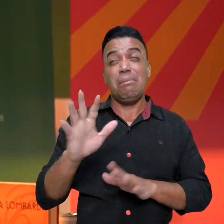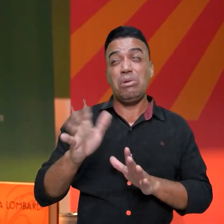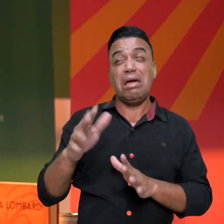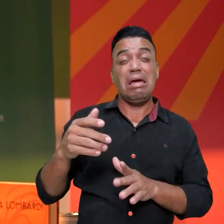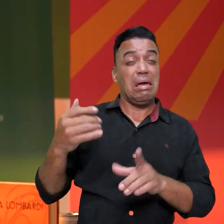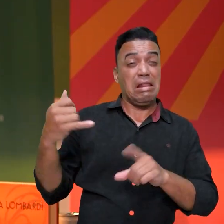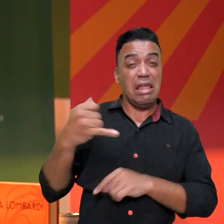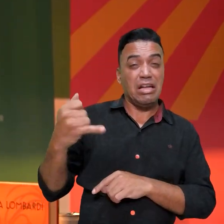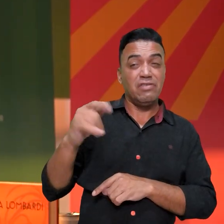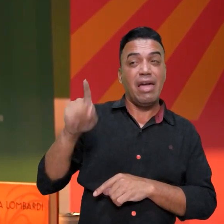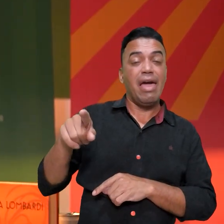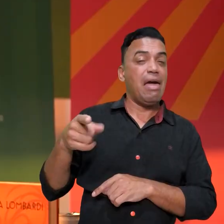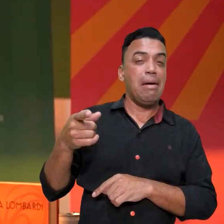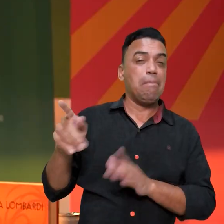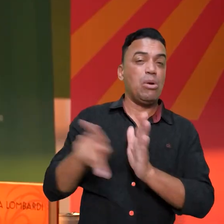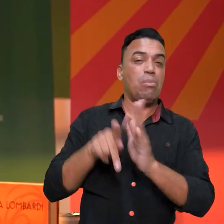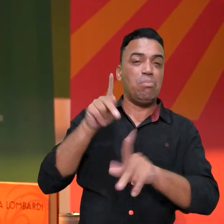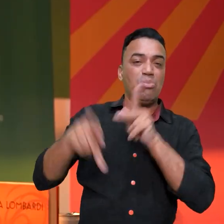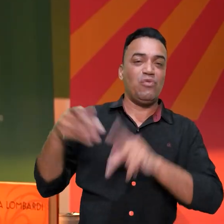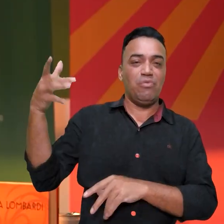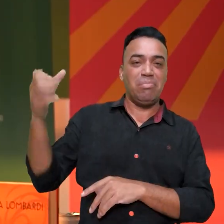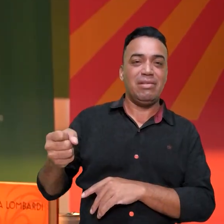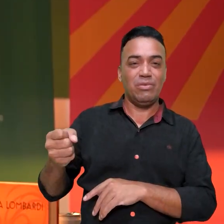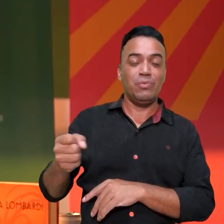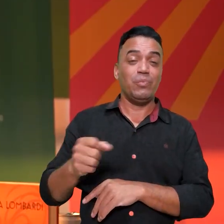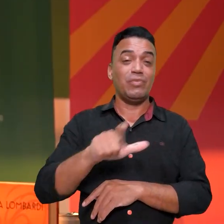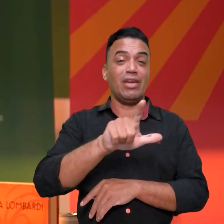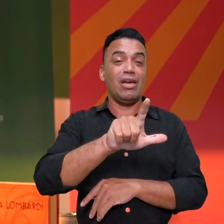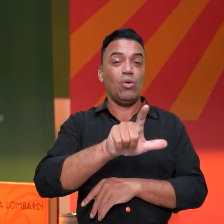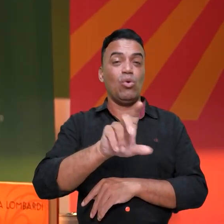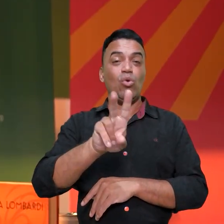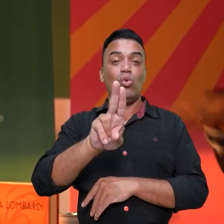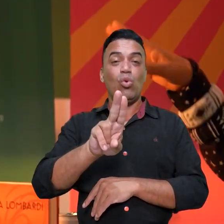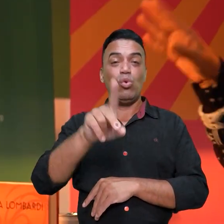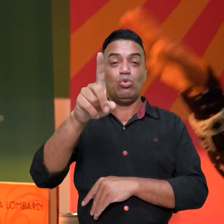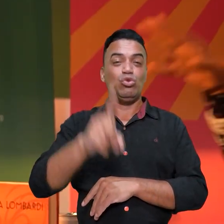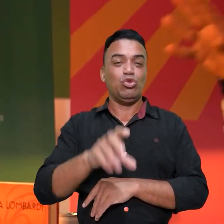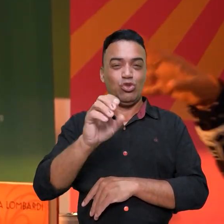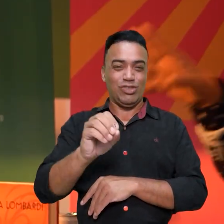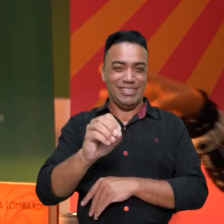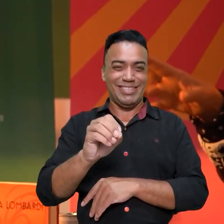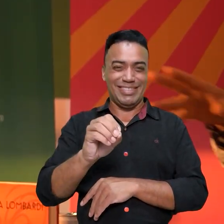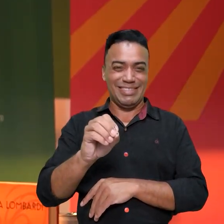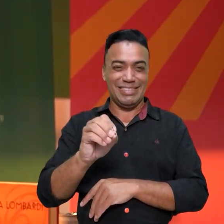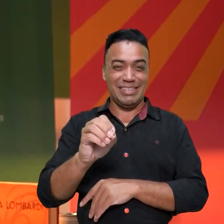branco. Porque é um luxo. Então, ser pessimista é um luxo.